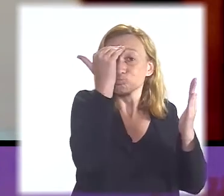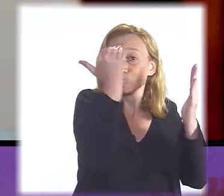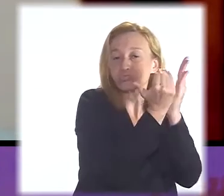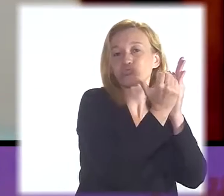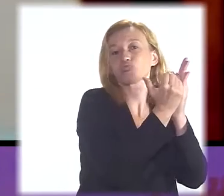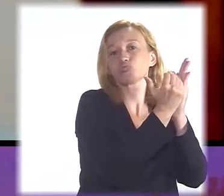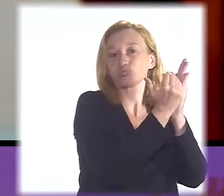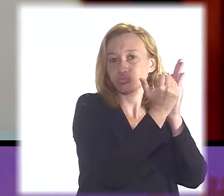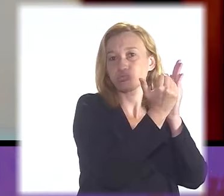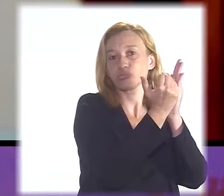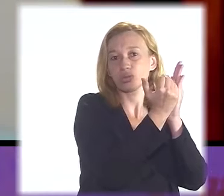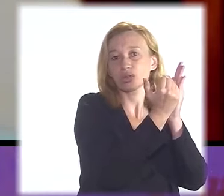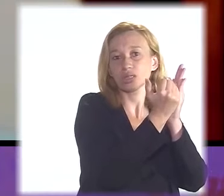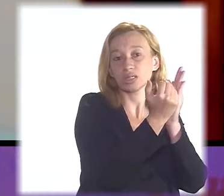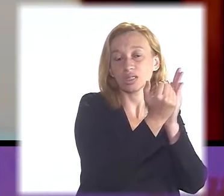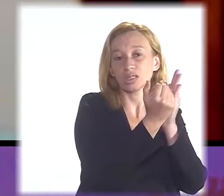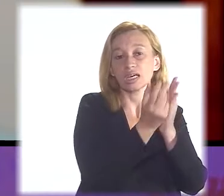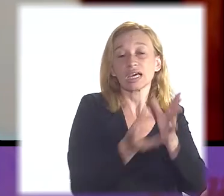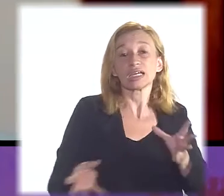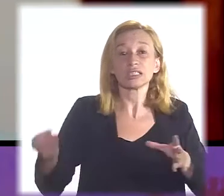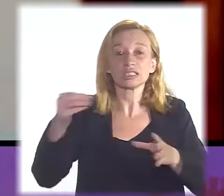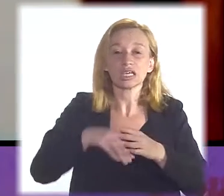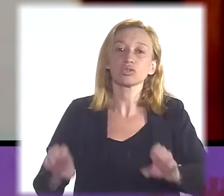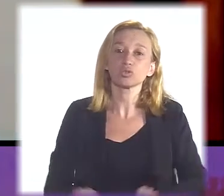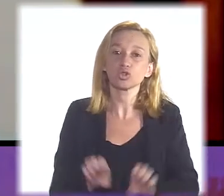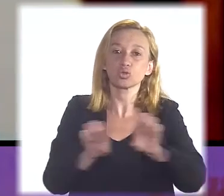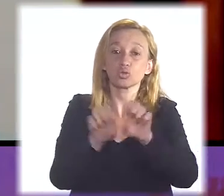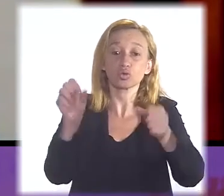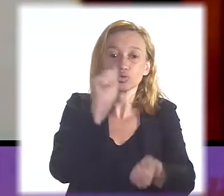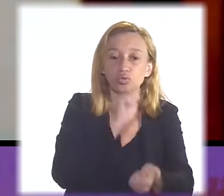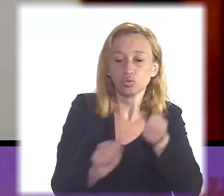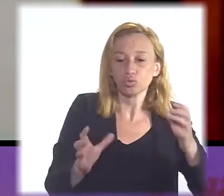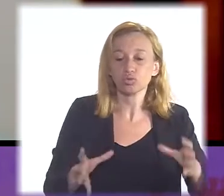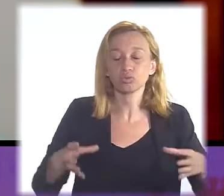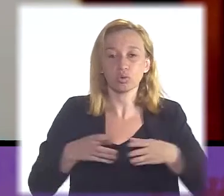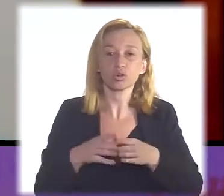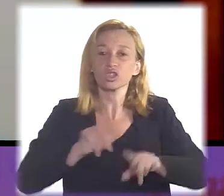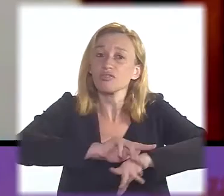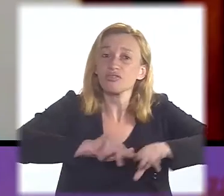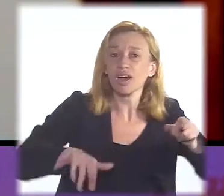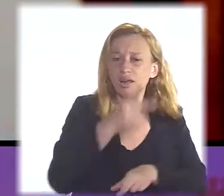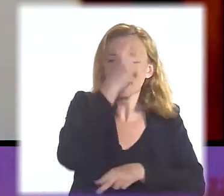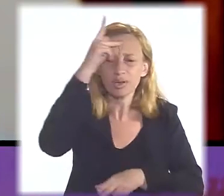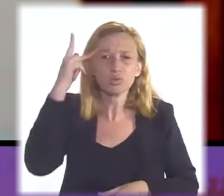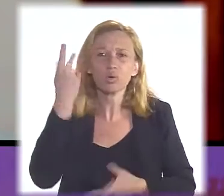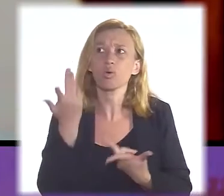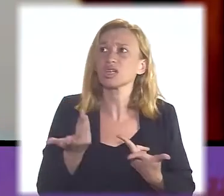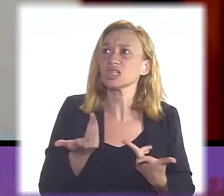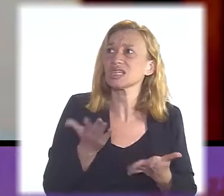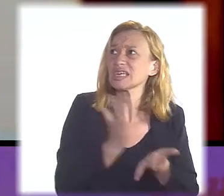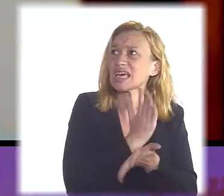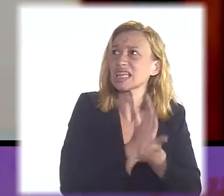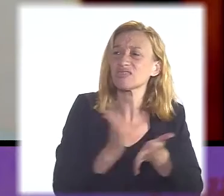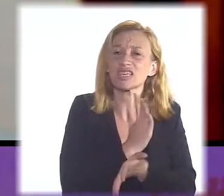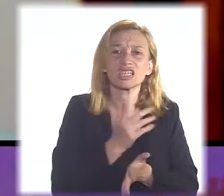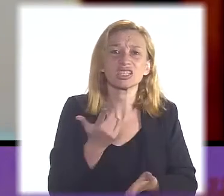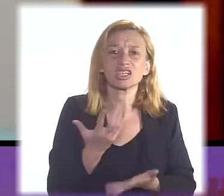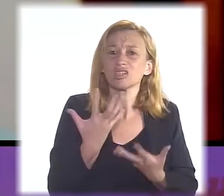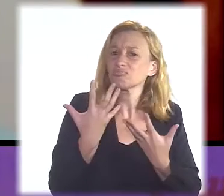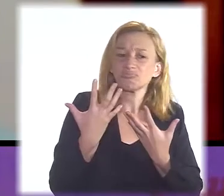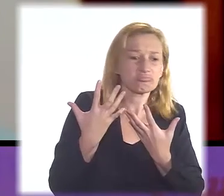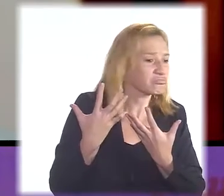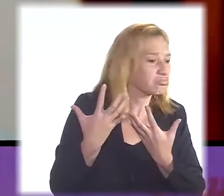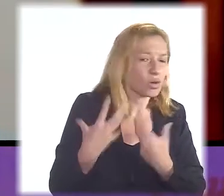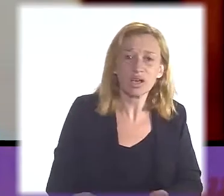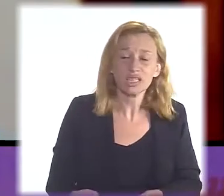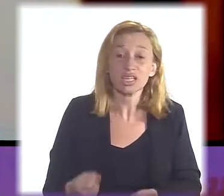protocolos, eles não têm esse poder. E dentro de uma estrutura do futebol, tem muita gente que, às vezes, não admite nem